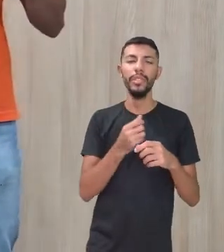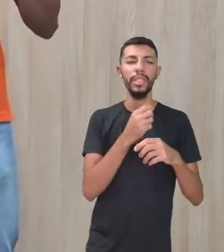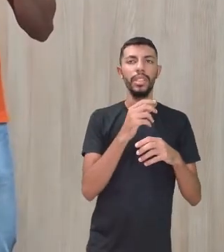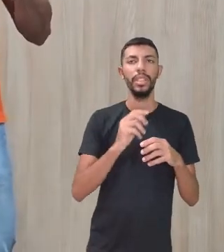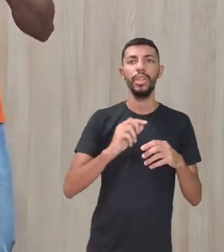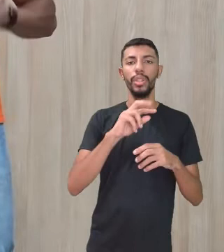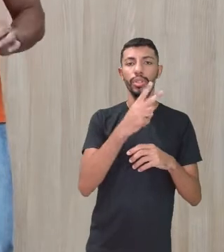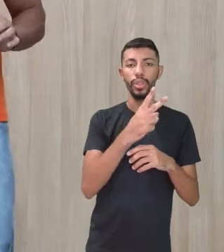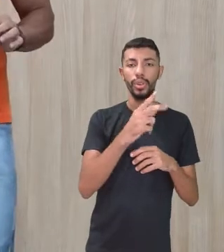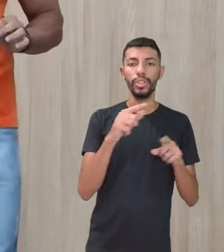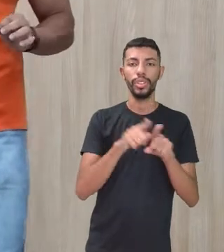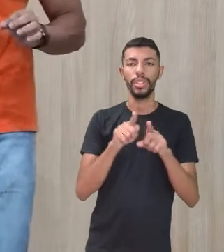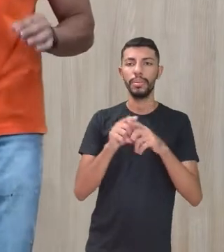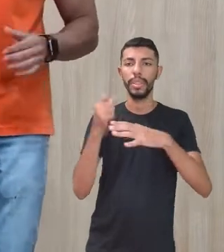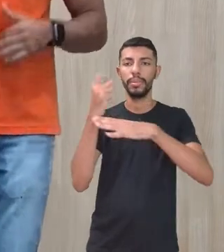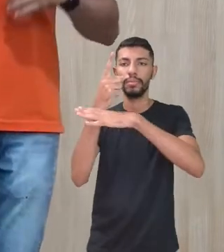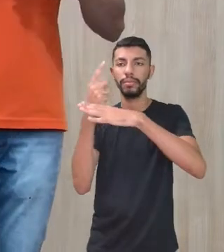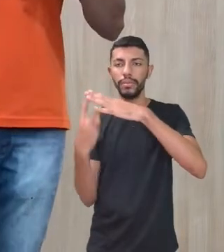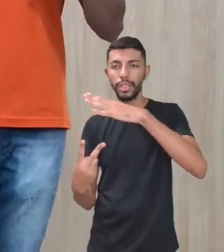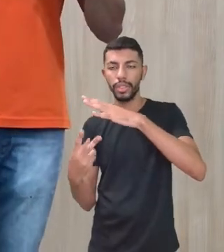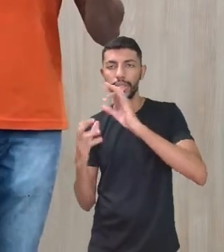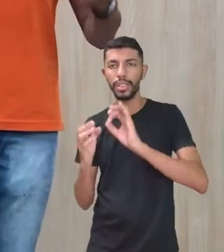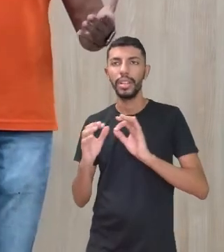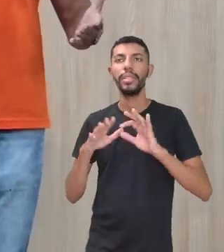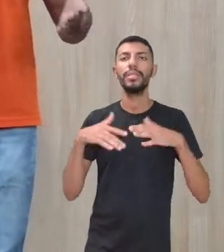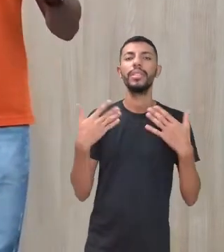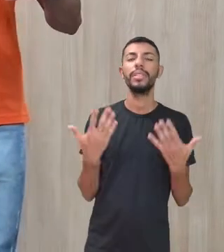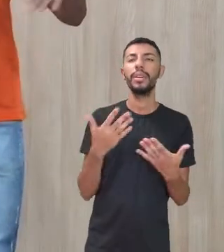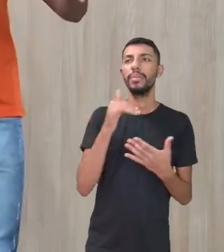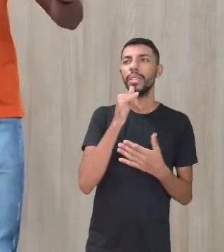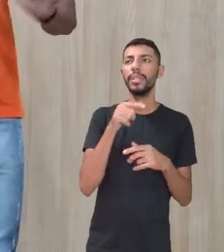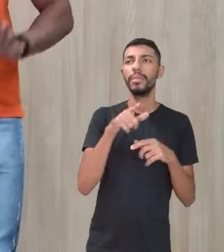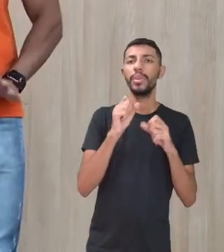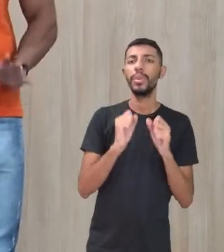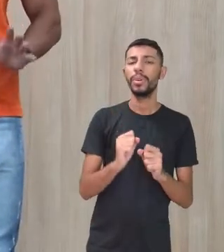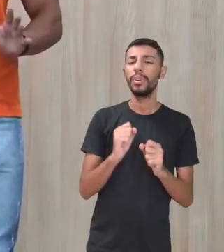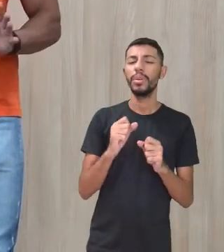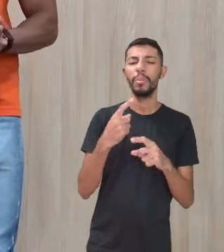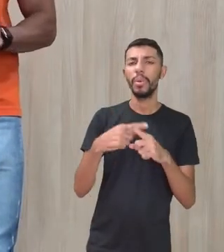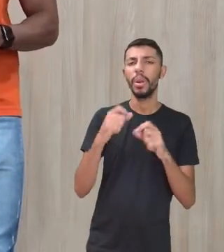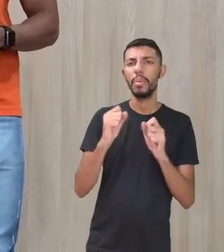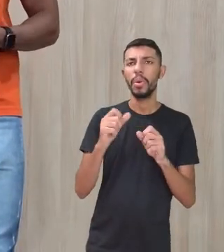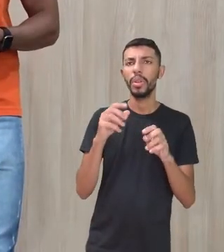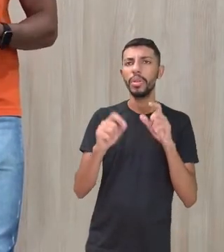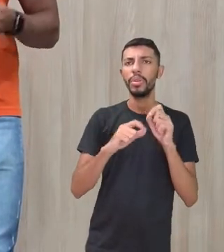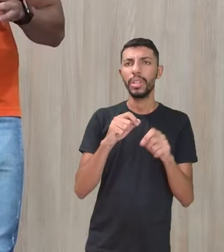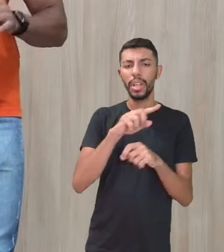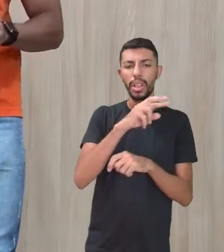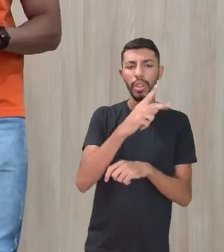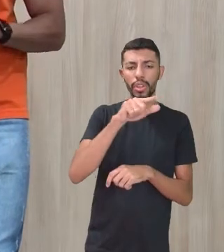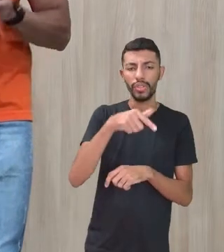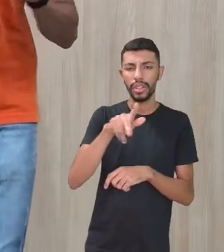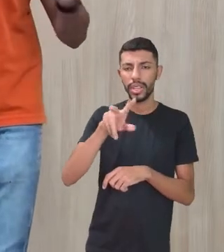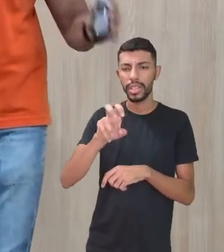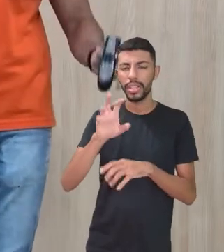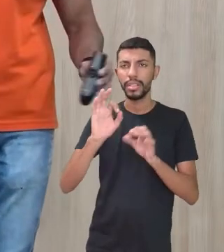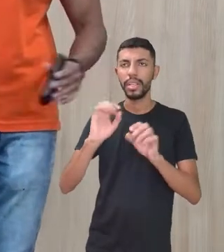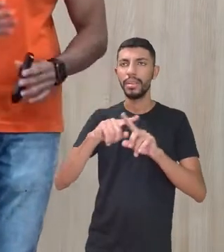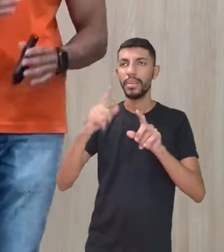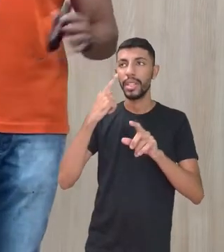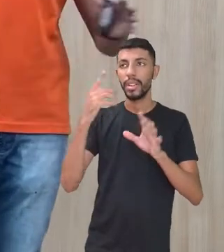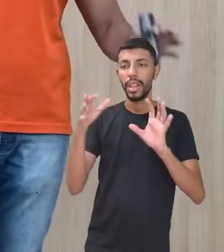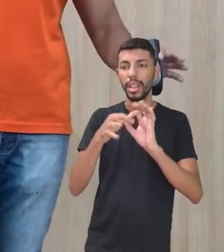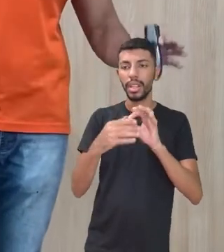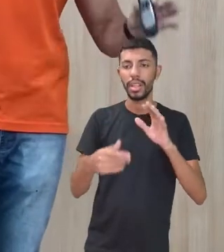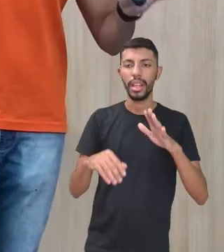fração, 1/2, né? Porque eles poderiam colocar 2,5 tranquilamente, mas aí em relação às receitas